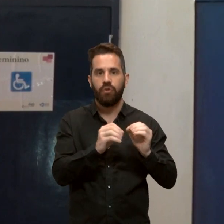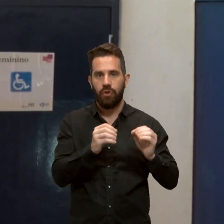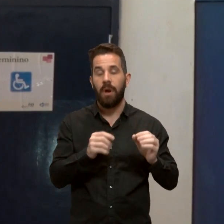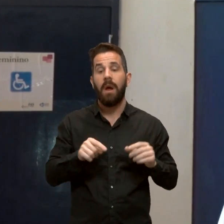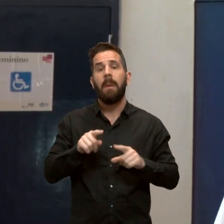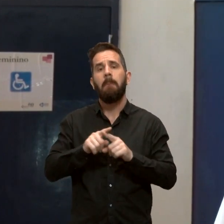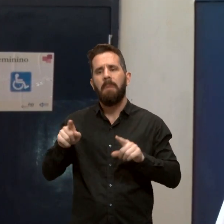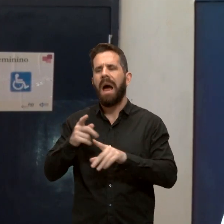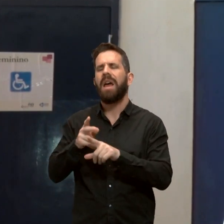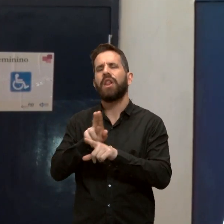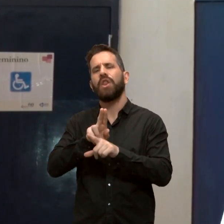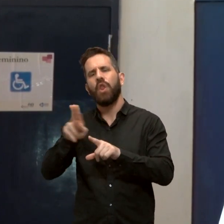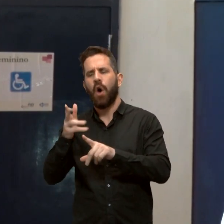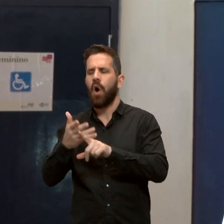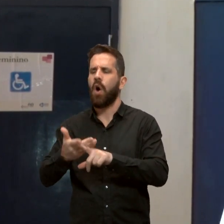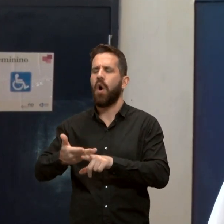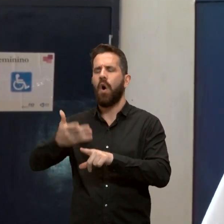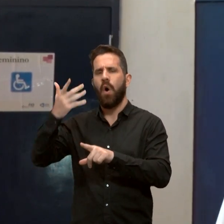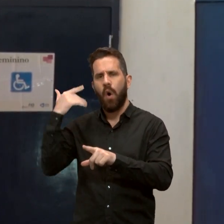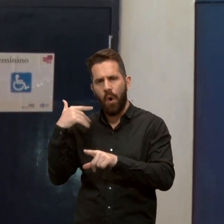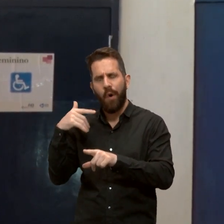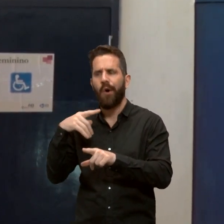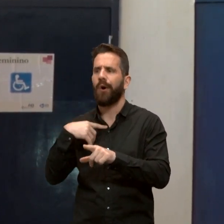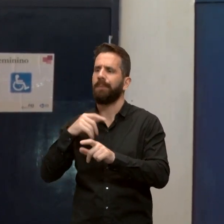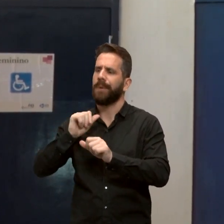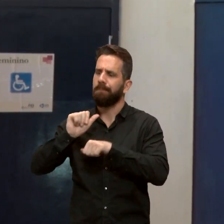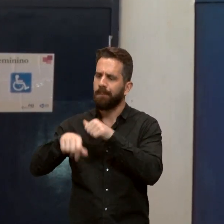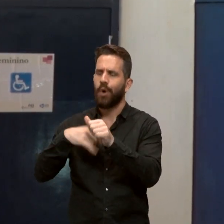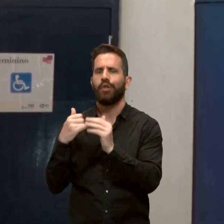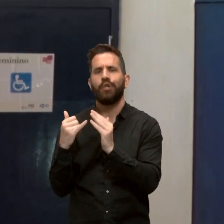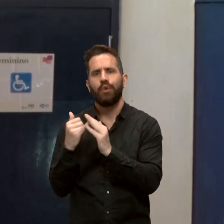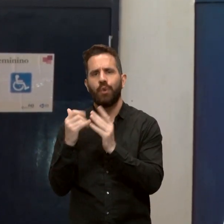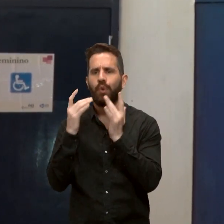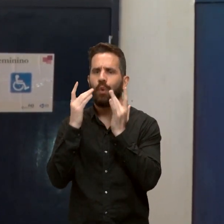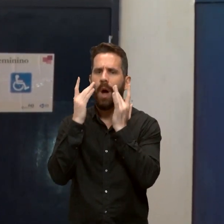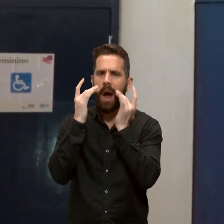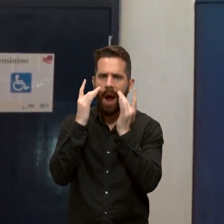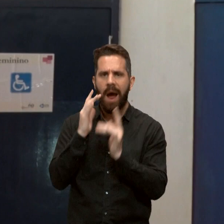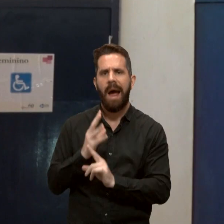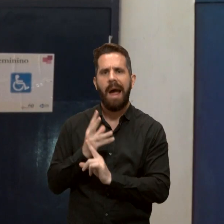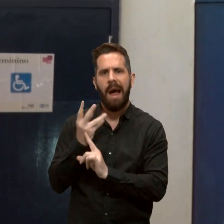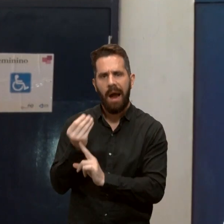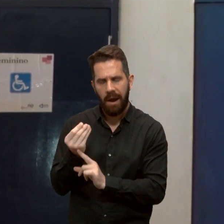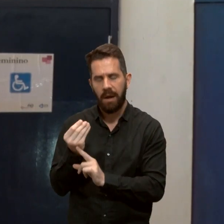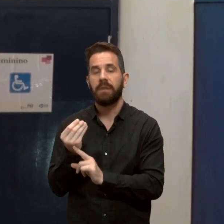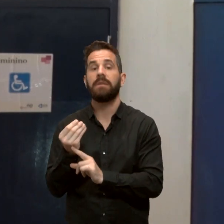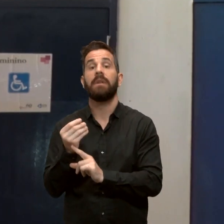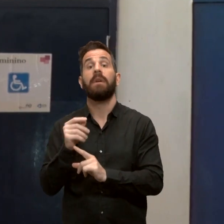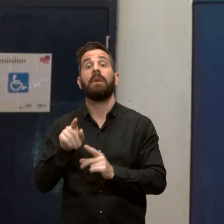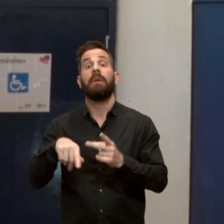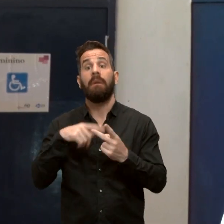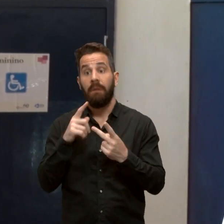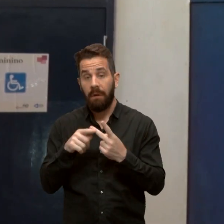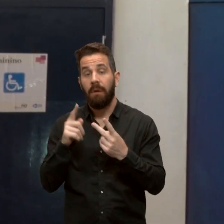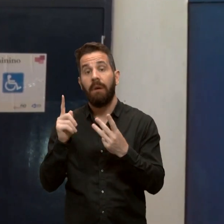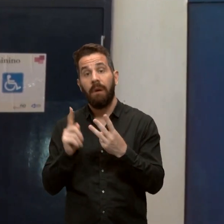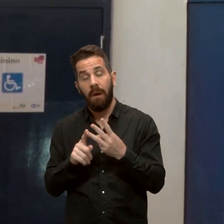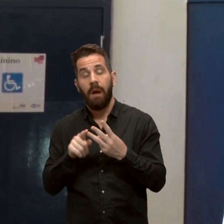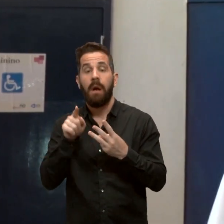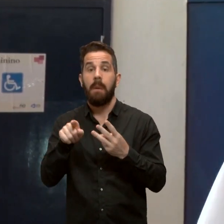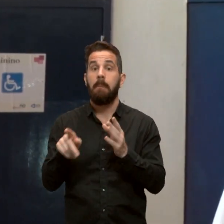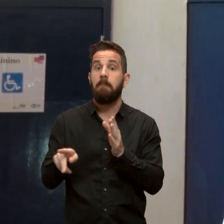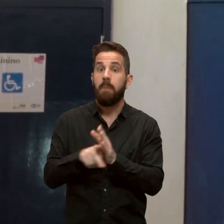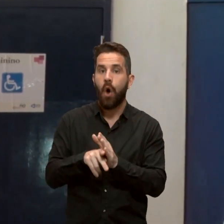de música, instituto de artes, e em um momento ela passou a ser escola de música e depois escola de música e artes